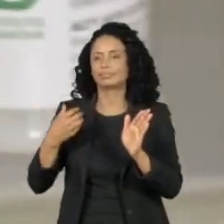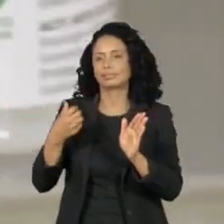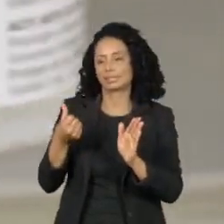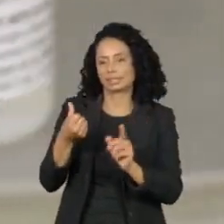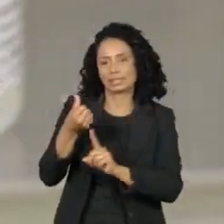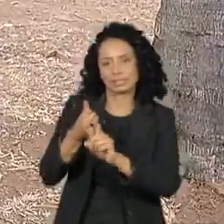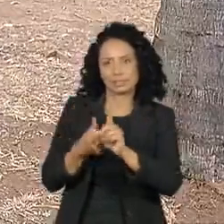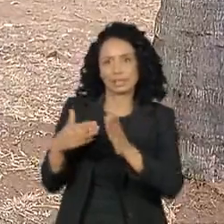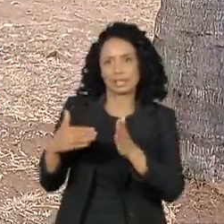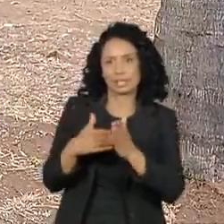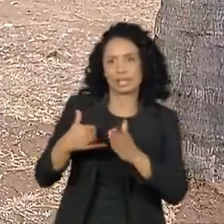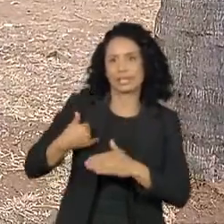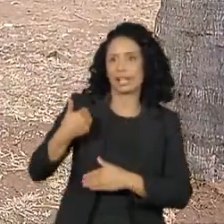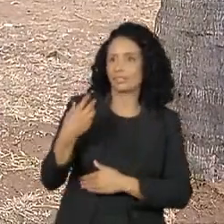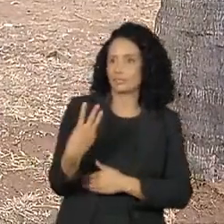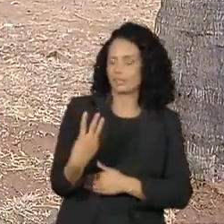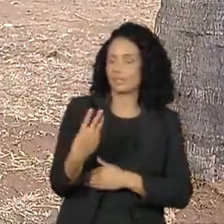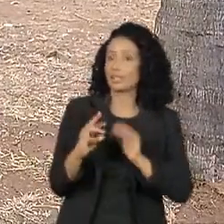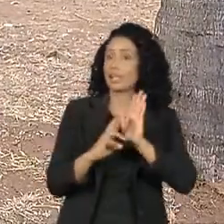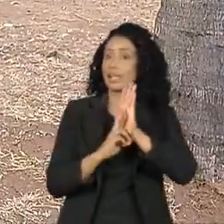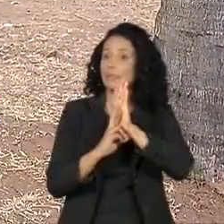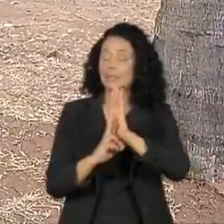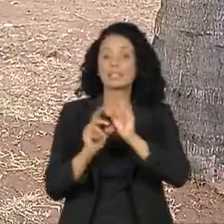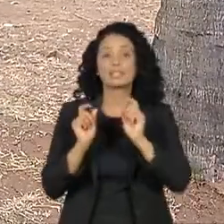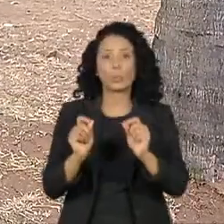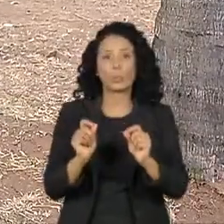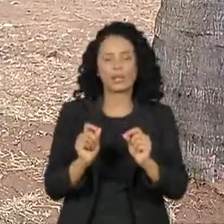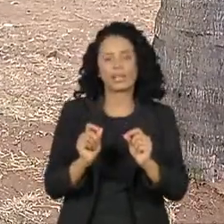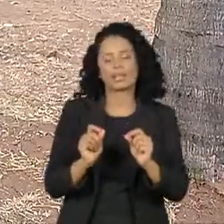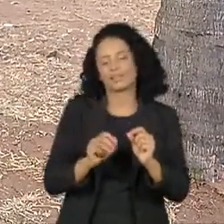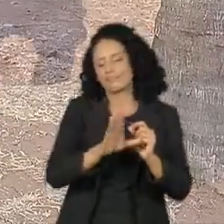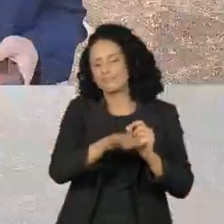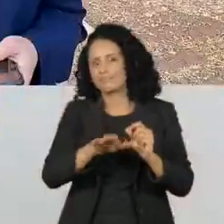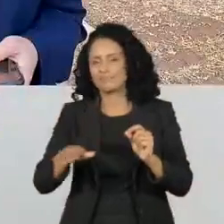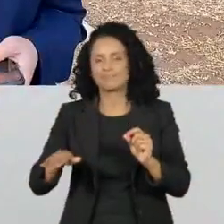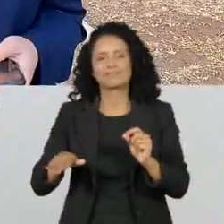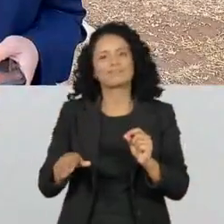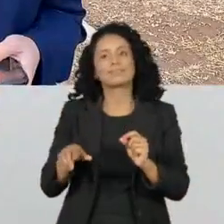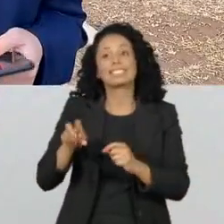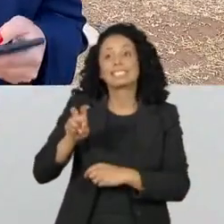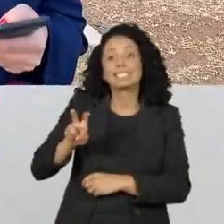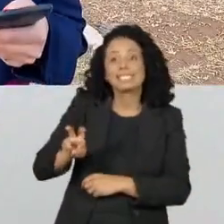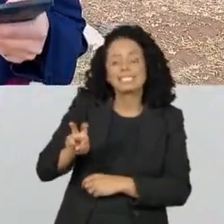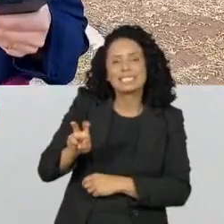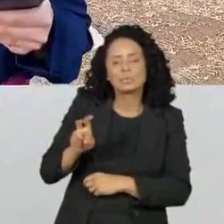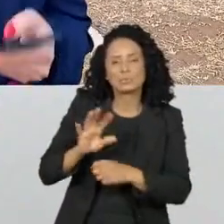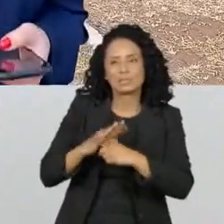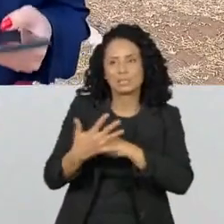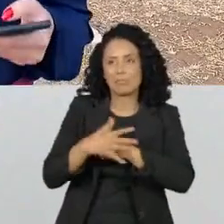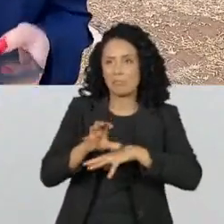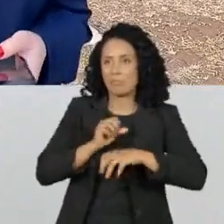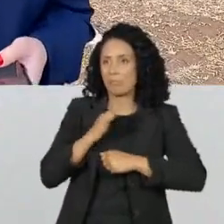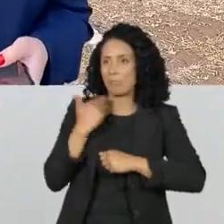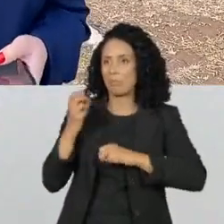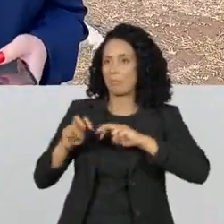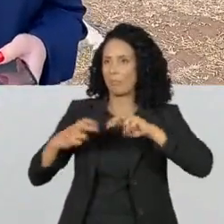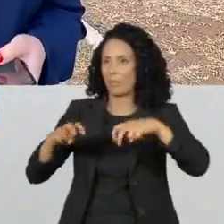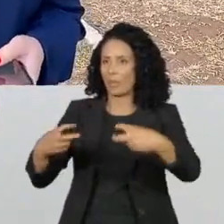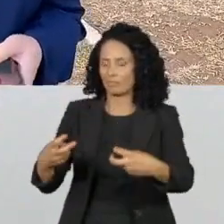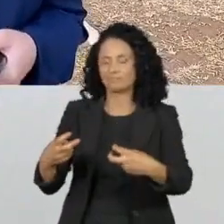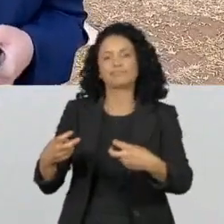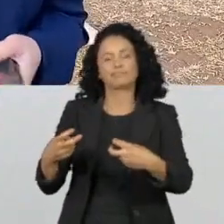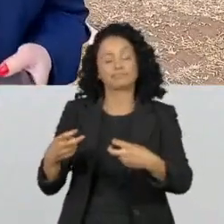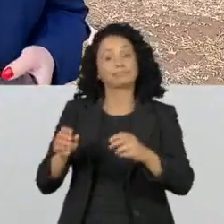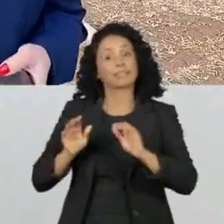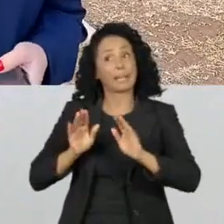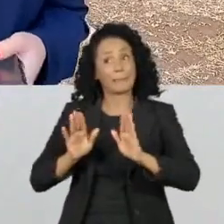representam 2 em cada 5 menores de 5 anos que morreram de Covid-19. E para esta faixa